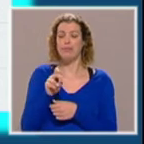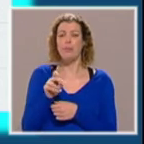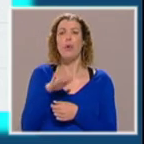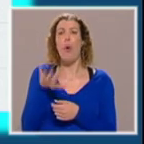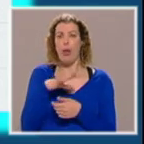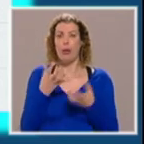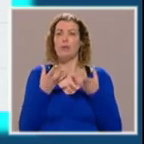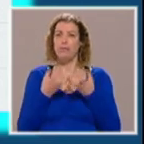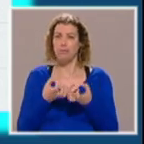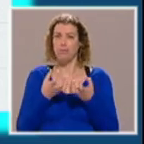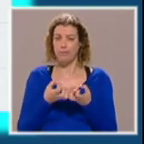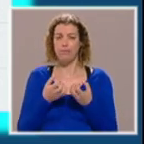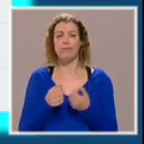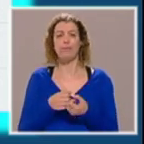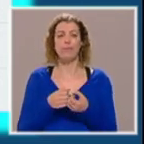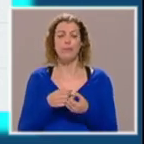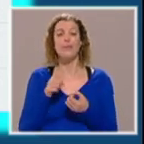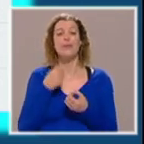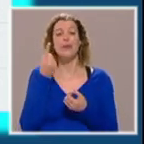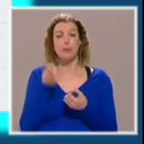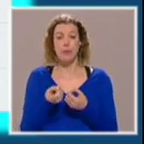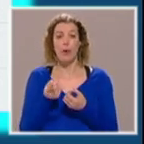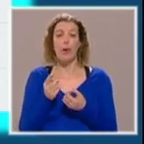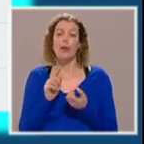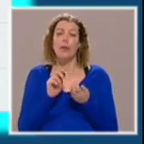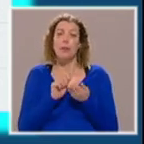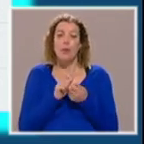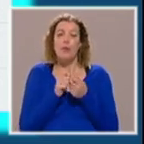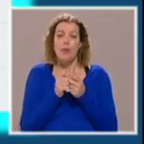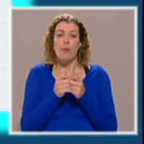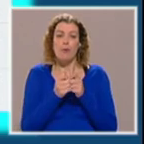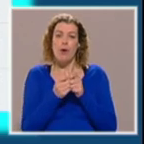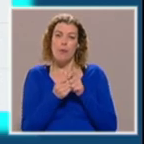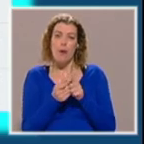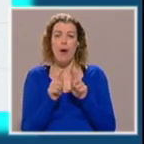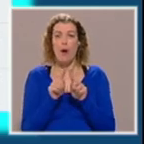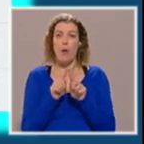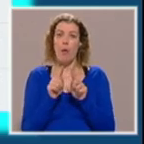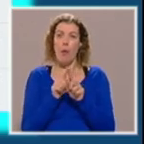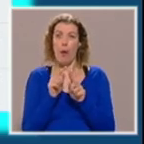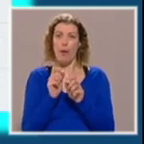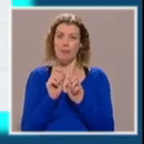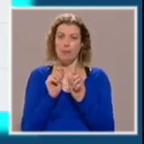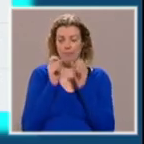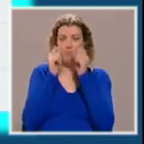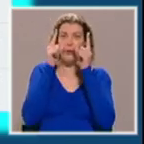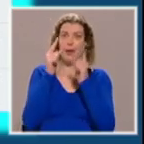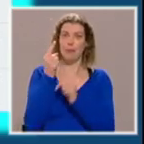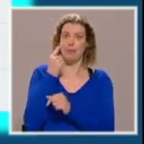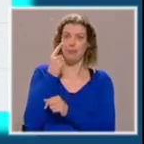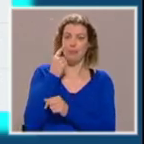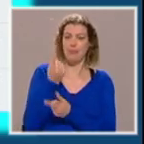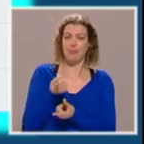formados nos testículos. Depois sofrem a sua maturação, ou seja, ganham a sua vitalidade, tornam-se